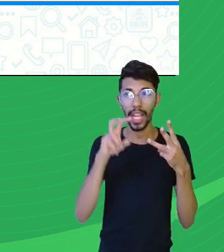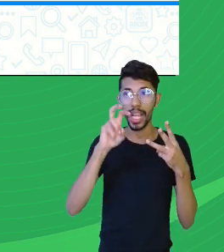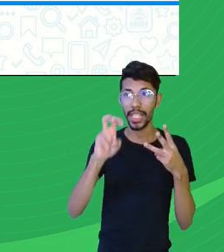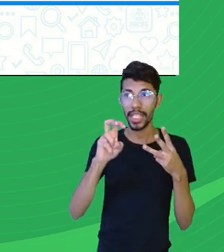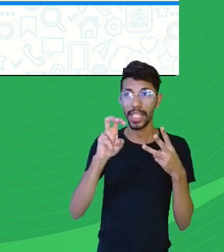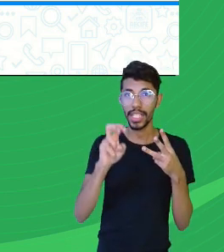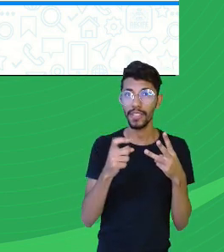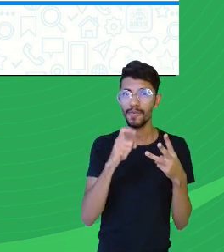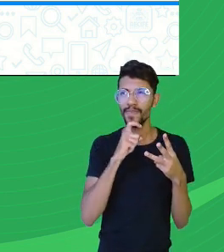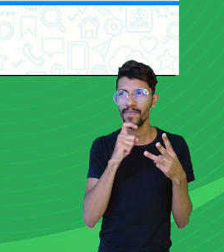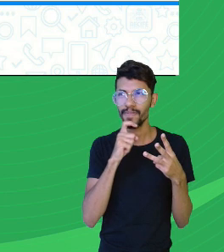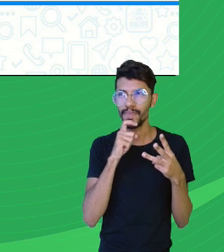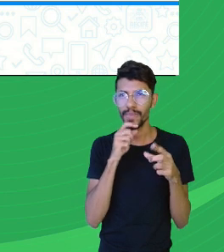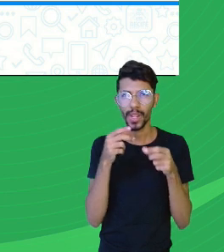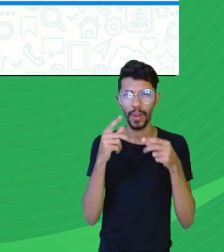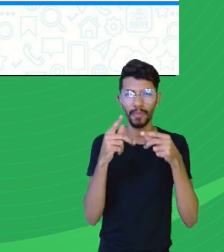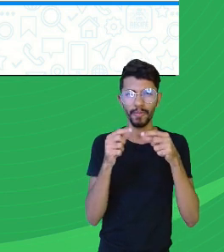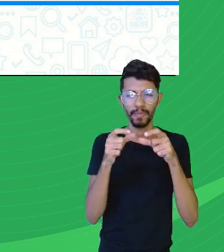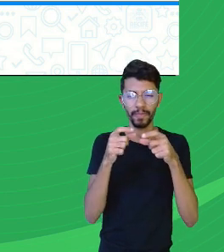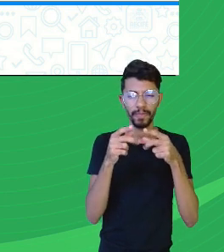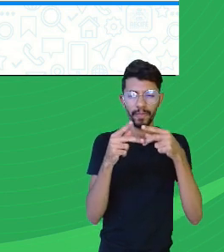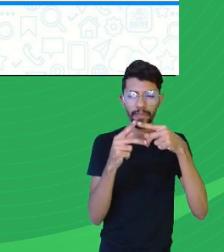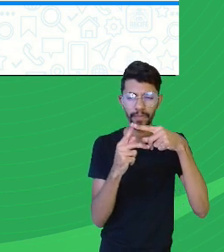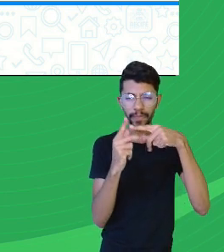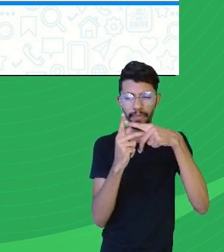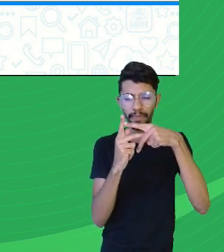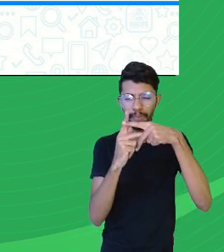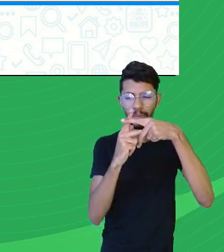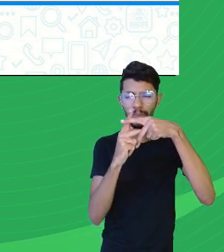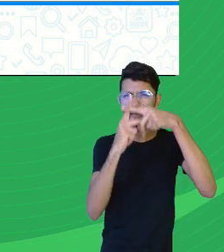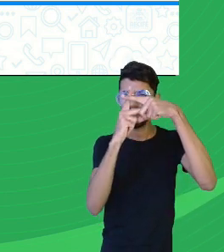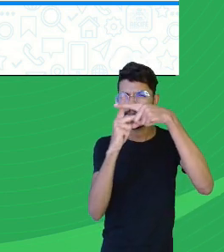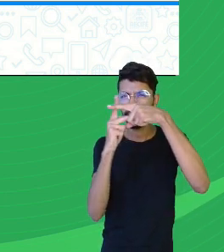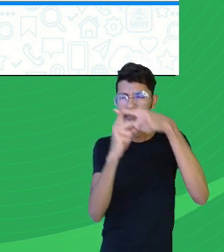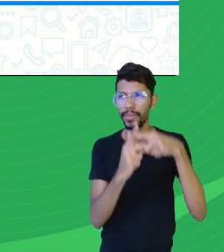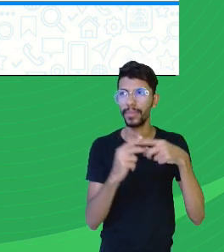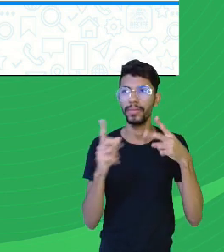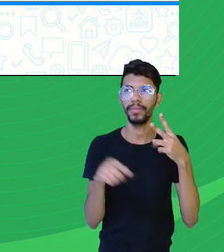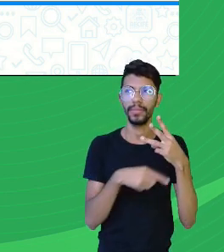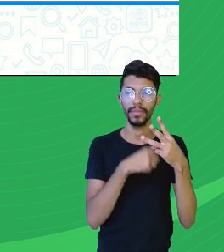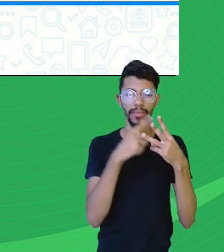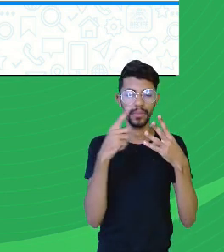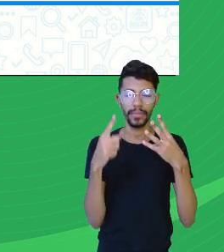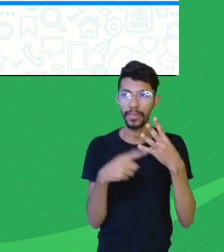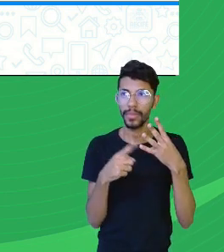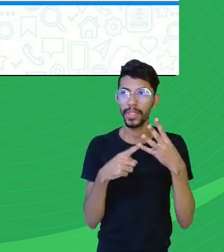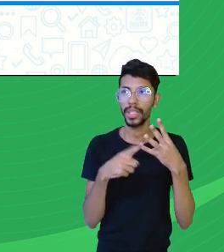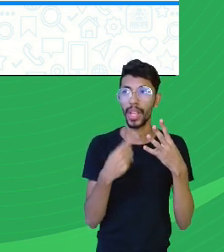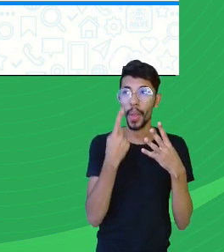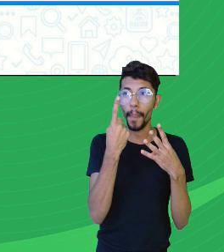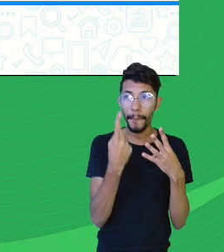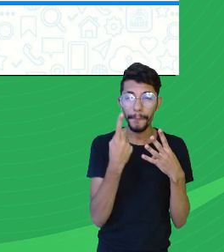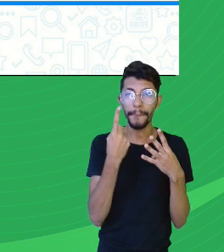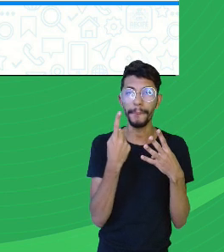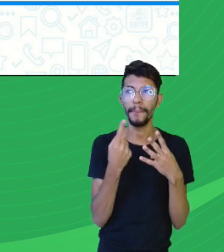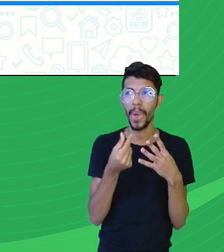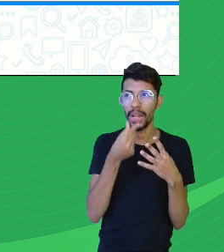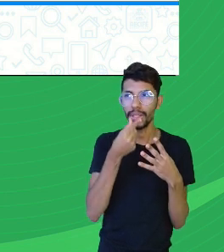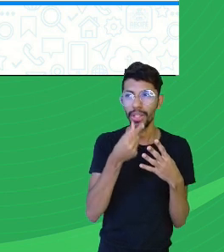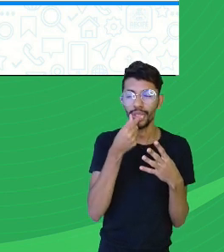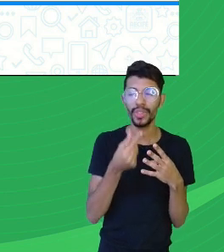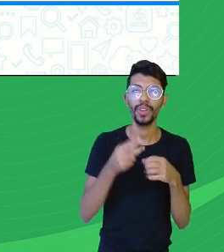vocês estão vendo aí. E o modo de preparo é muito fácil, olha só. Bata tudo no